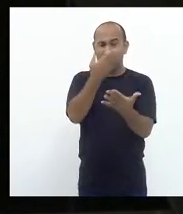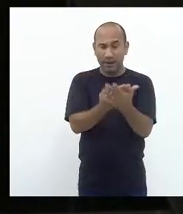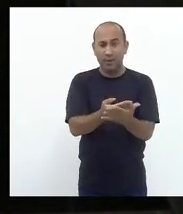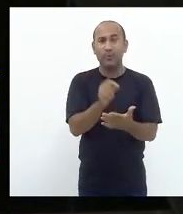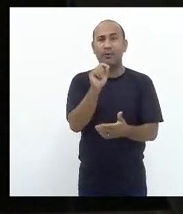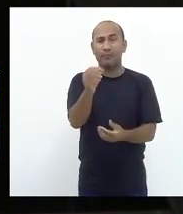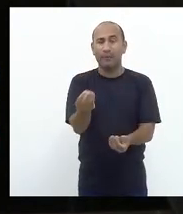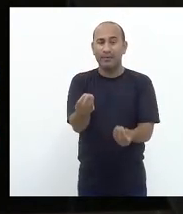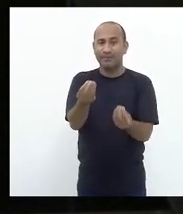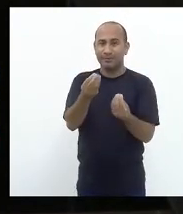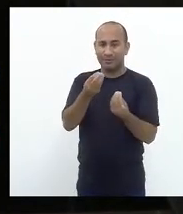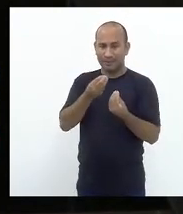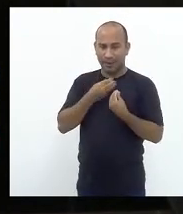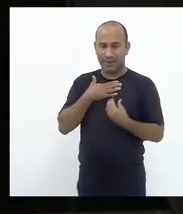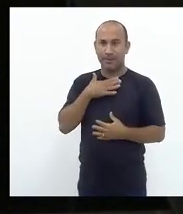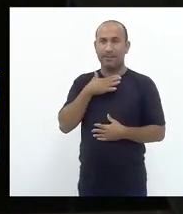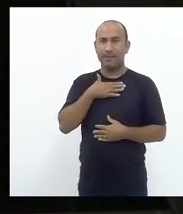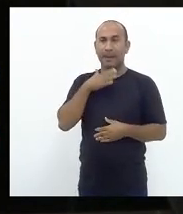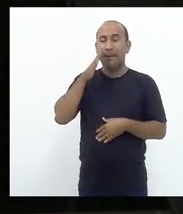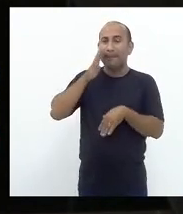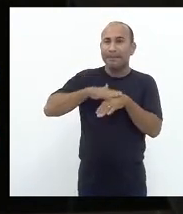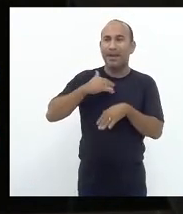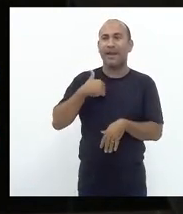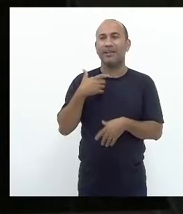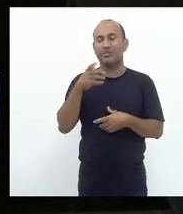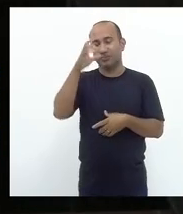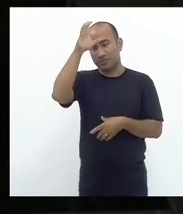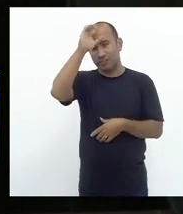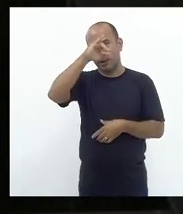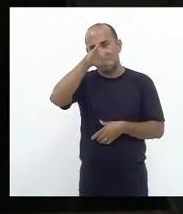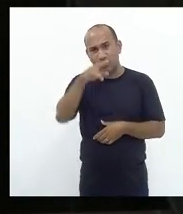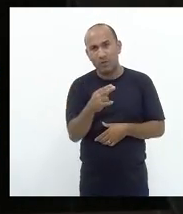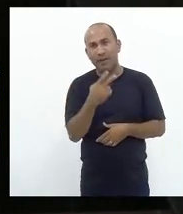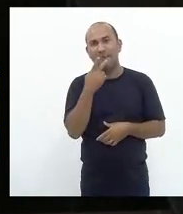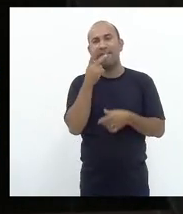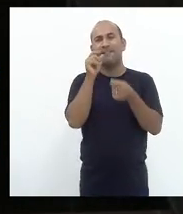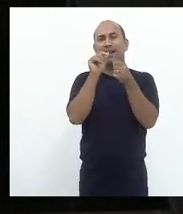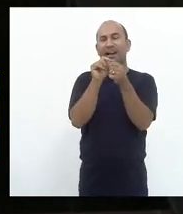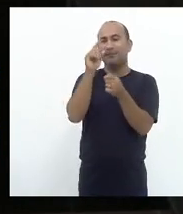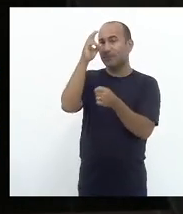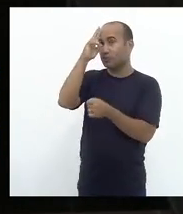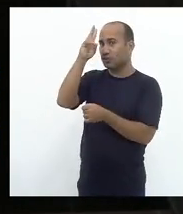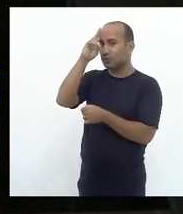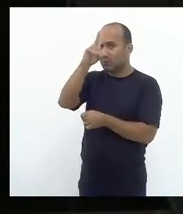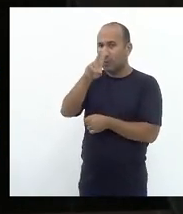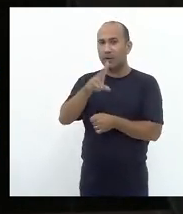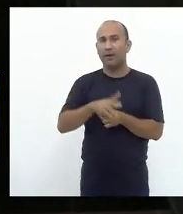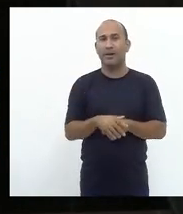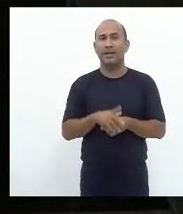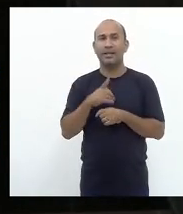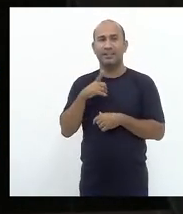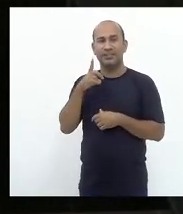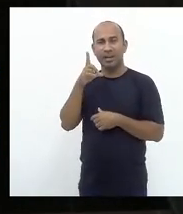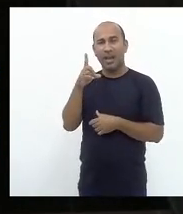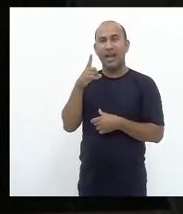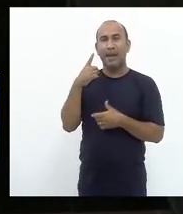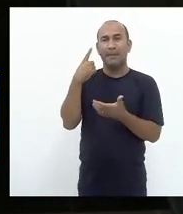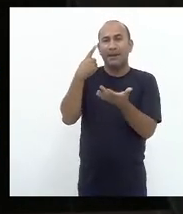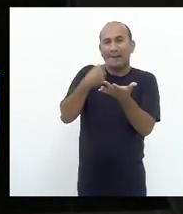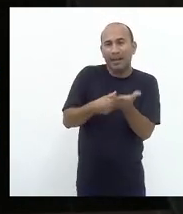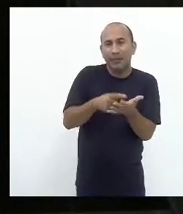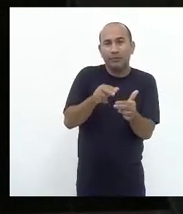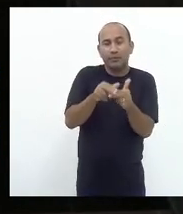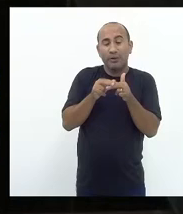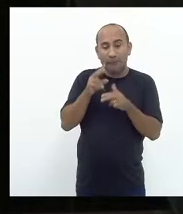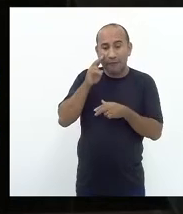foi depositado em mim. E mais do que isso, Tia Ju, fazer história, deixar legados, poder ver e saber